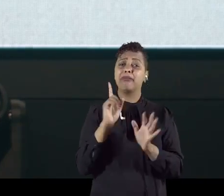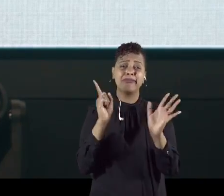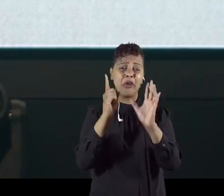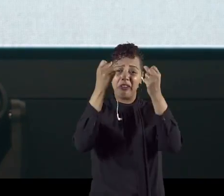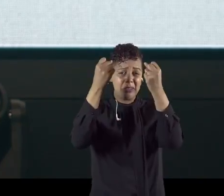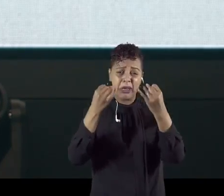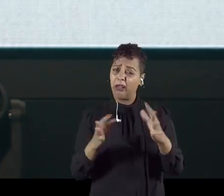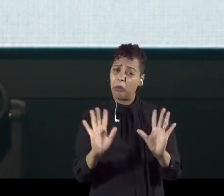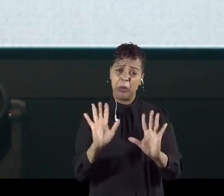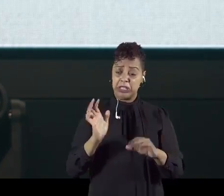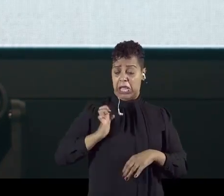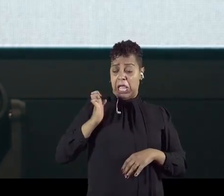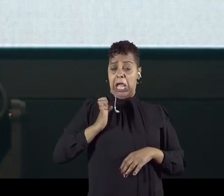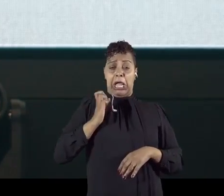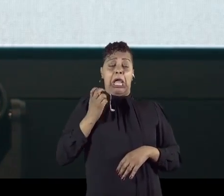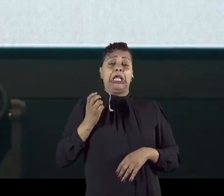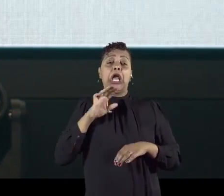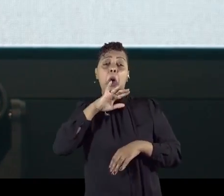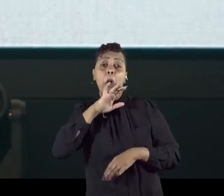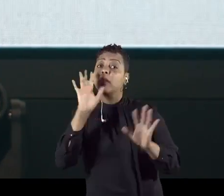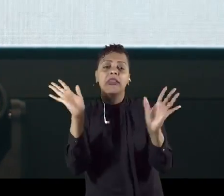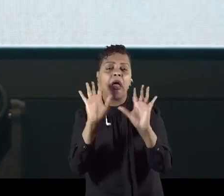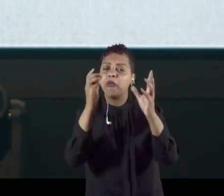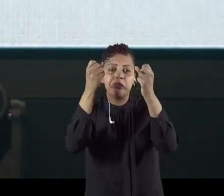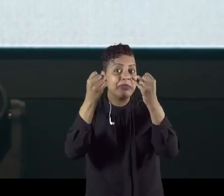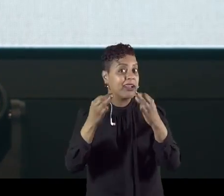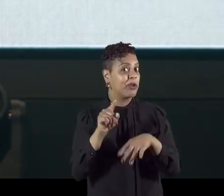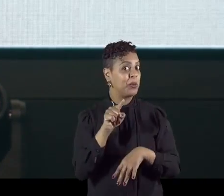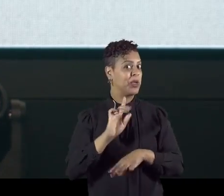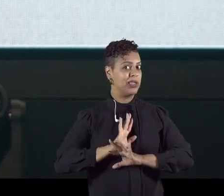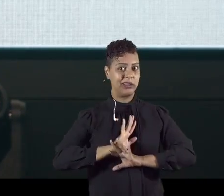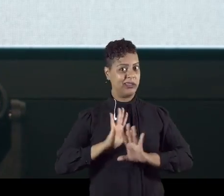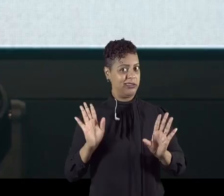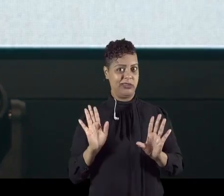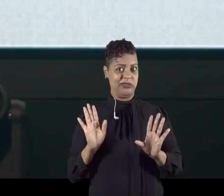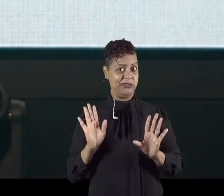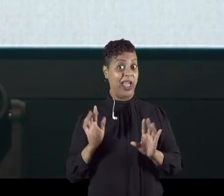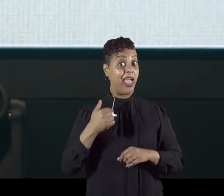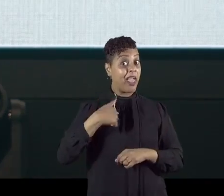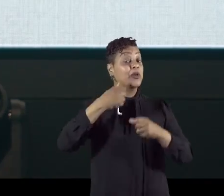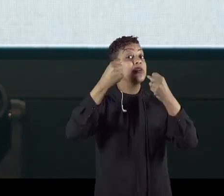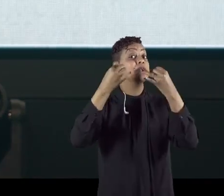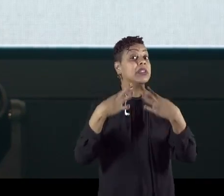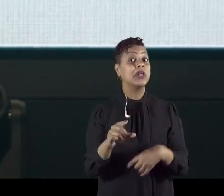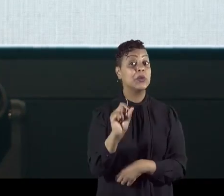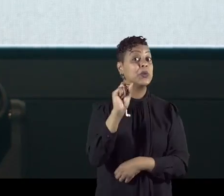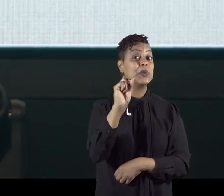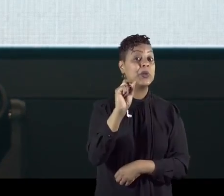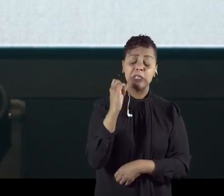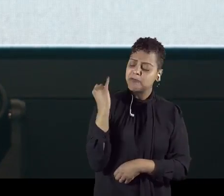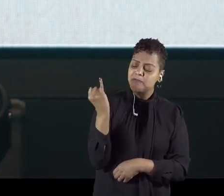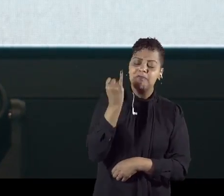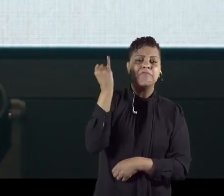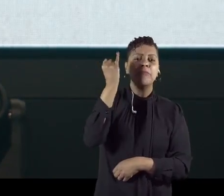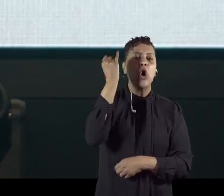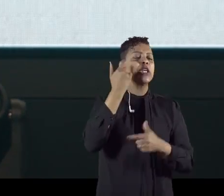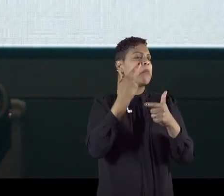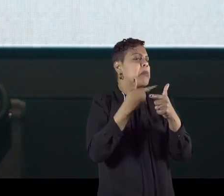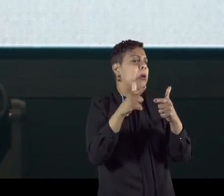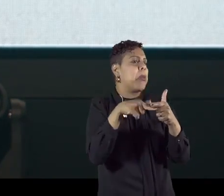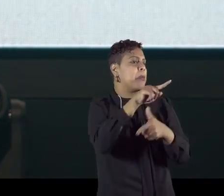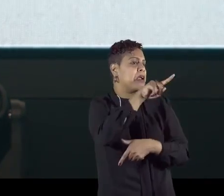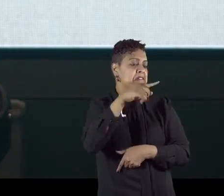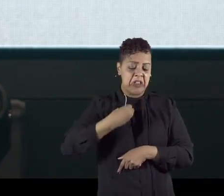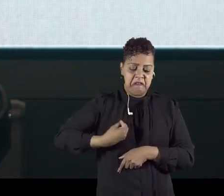e dizendo que riqueza é algo ruim Não eu estou dizendo que não importa a situação que